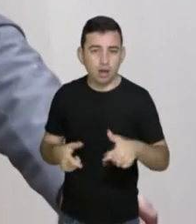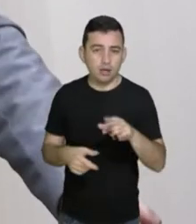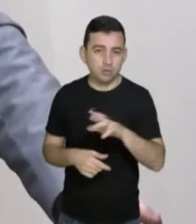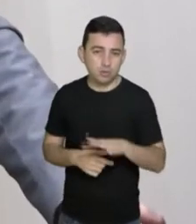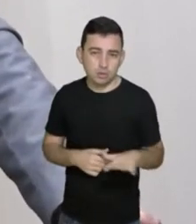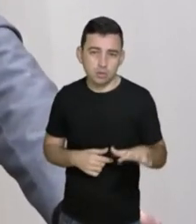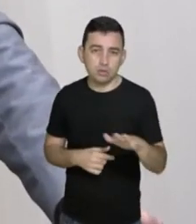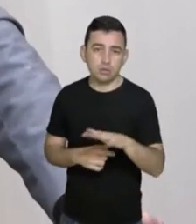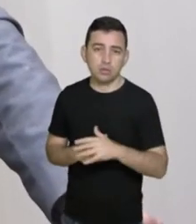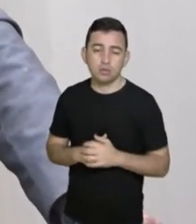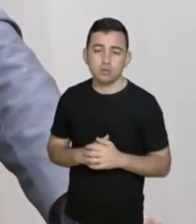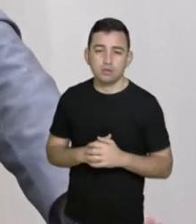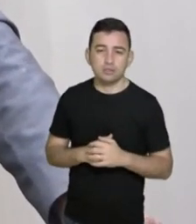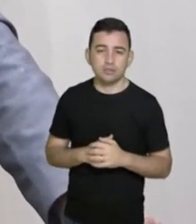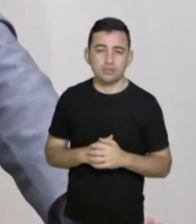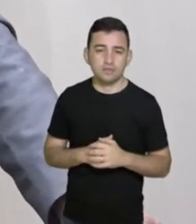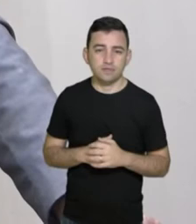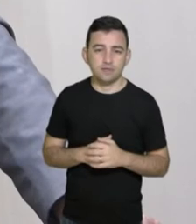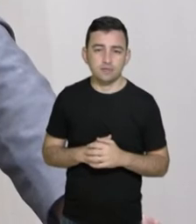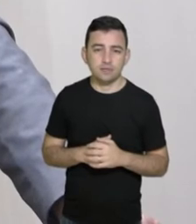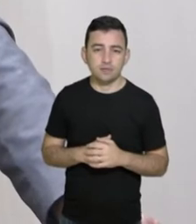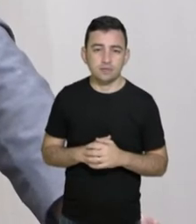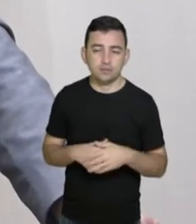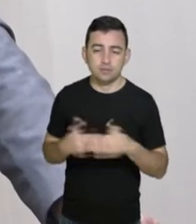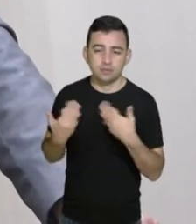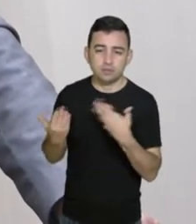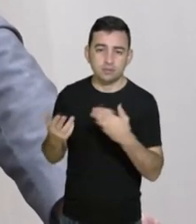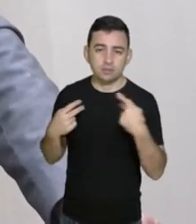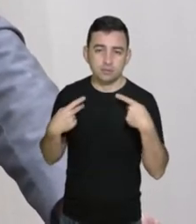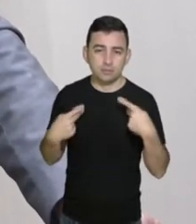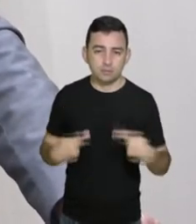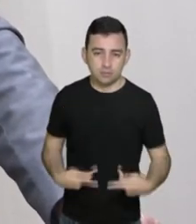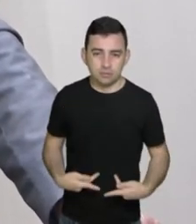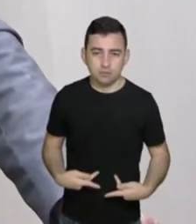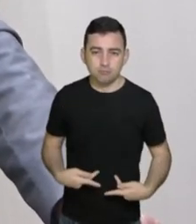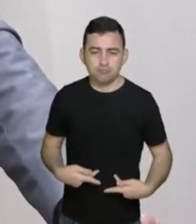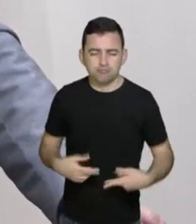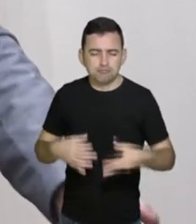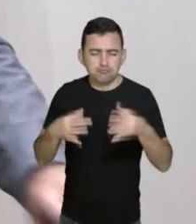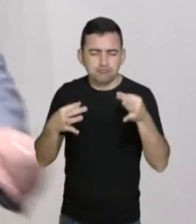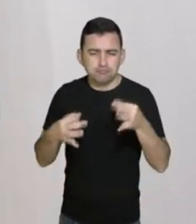Era um ser humano de fino trato,